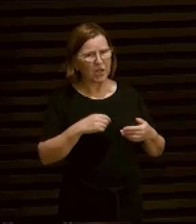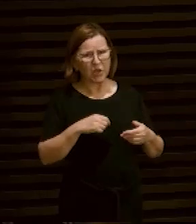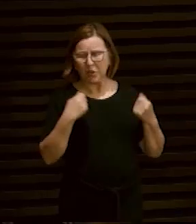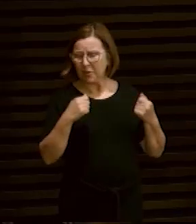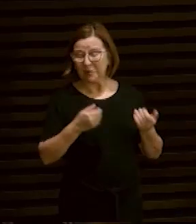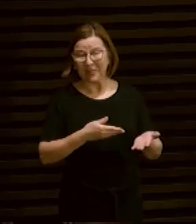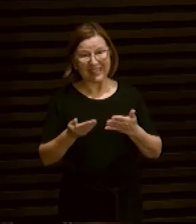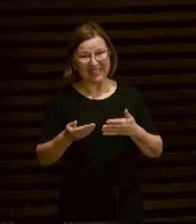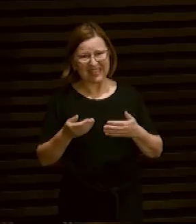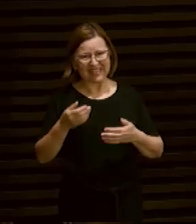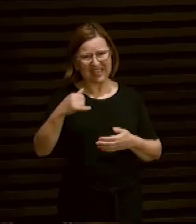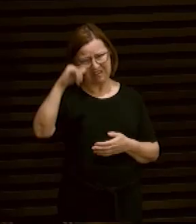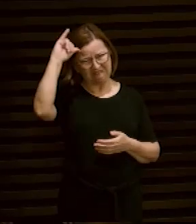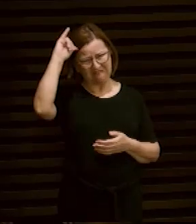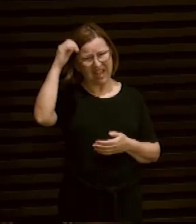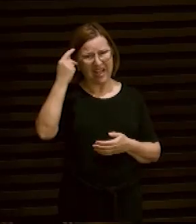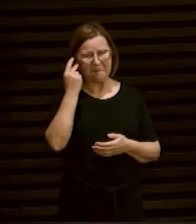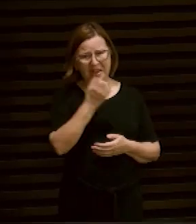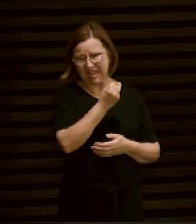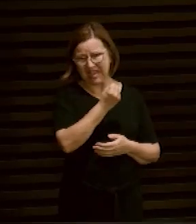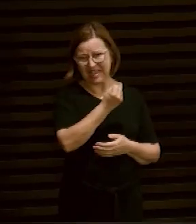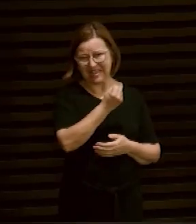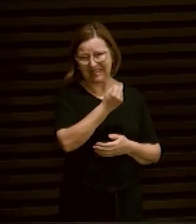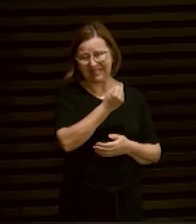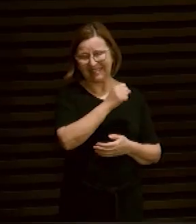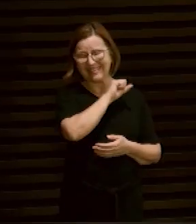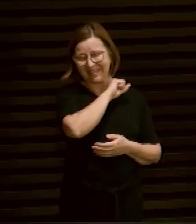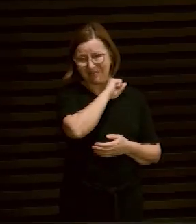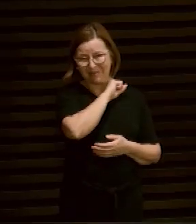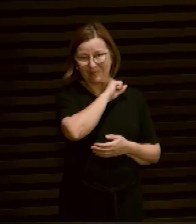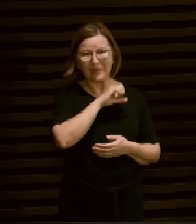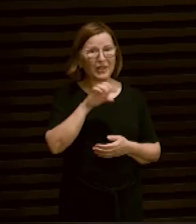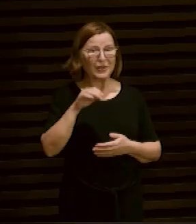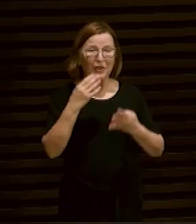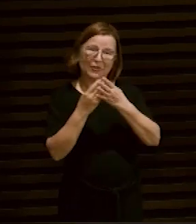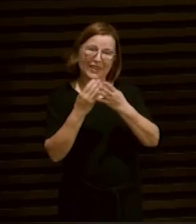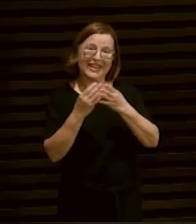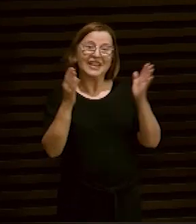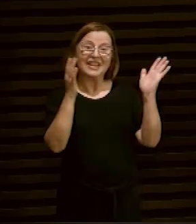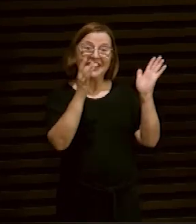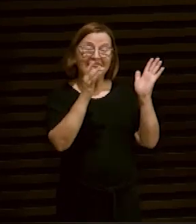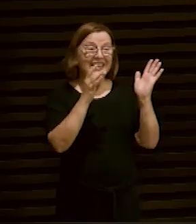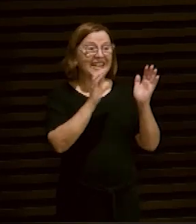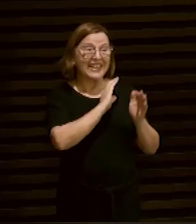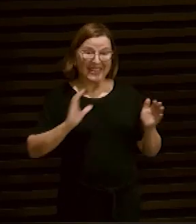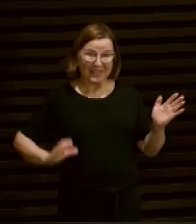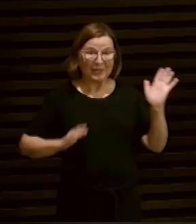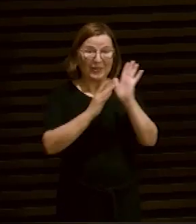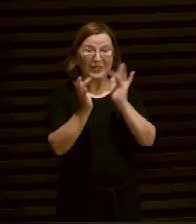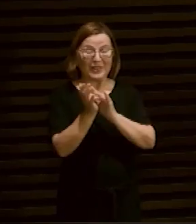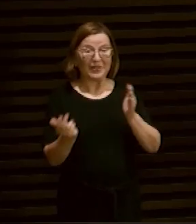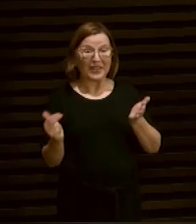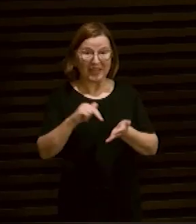trazer a confissão. Que confissão é essa? Que Cristo Jesus morreu e ressuscitou e é a nossa vida. Eu vou